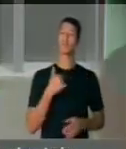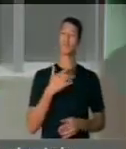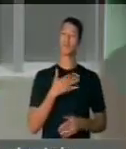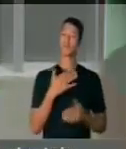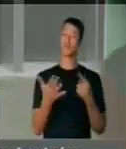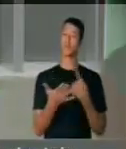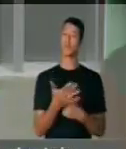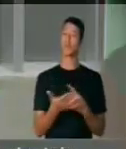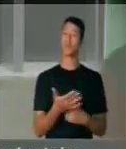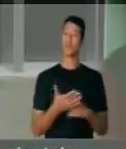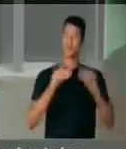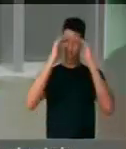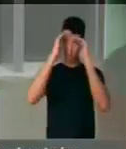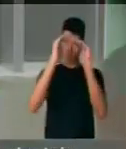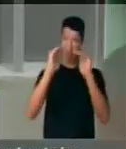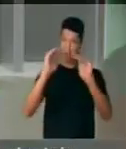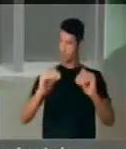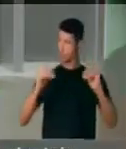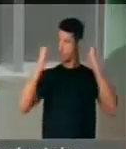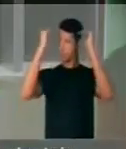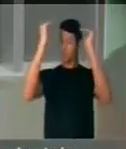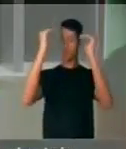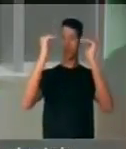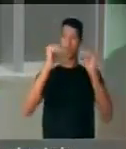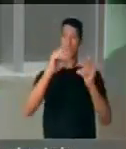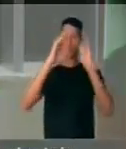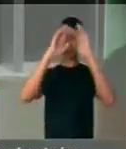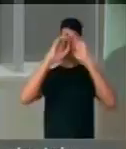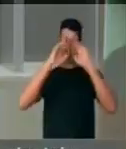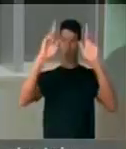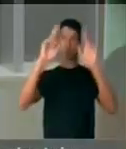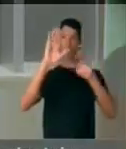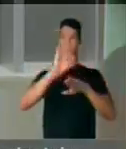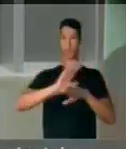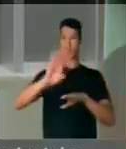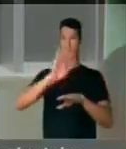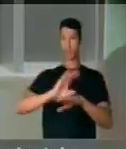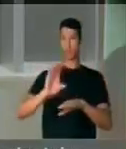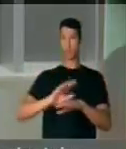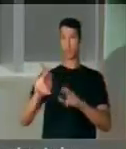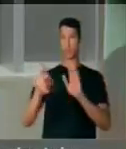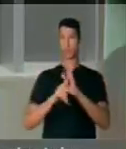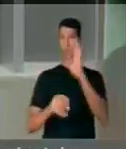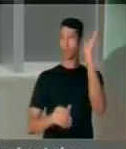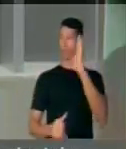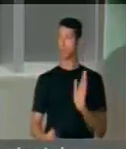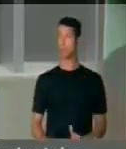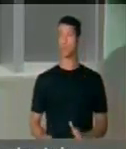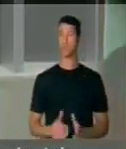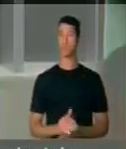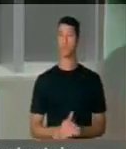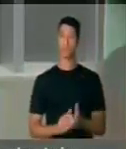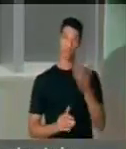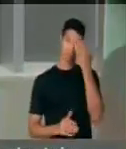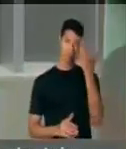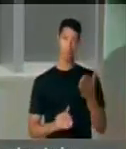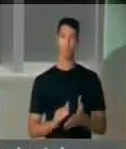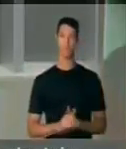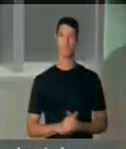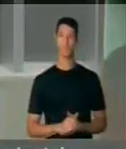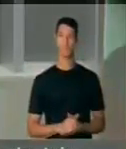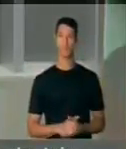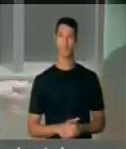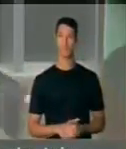meu compromisso de respeito e, acima de tudo, de respeitar a Constituição da República Federativa do Brasil. Muito obrigado.